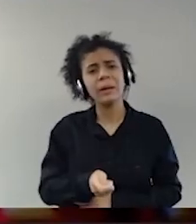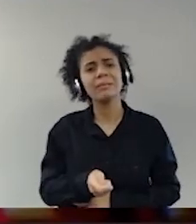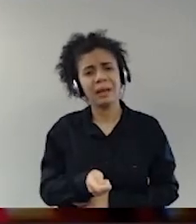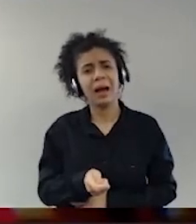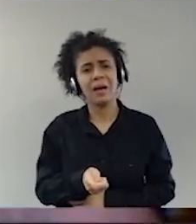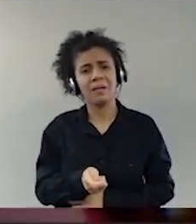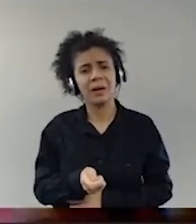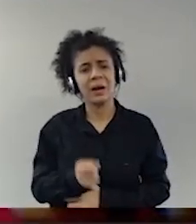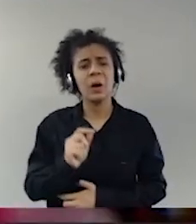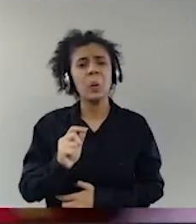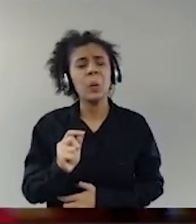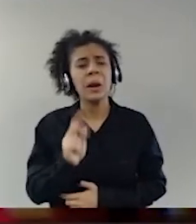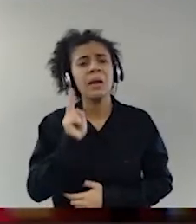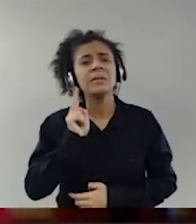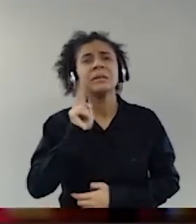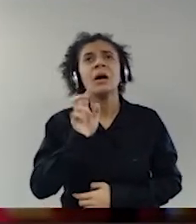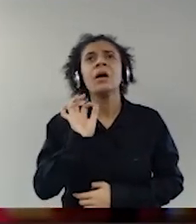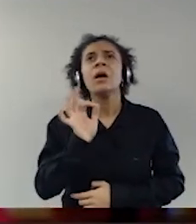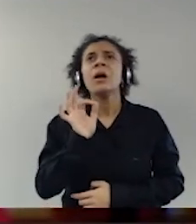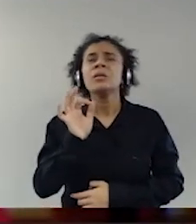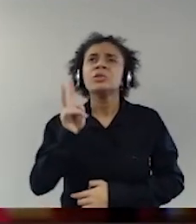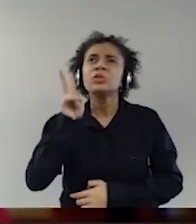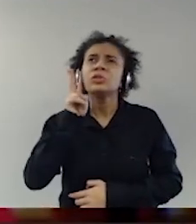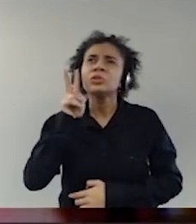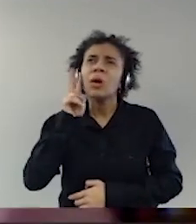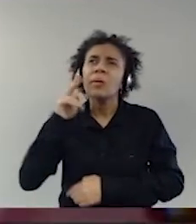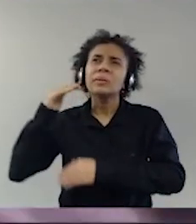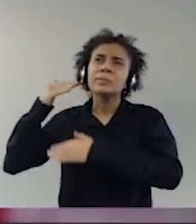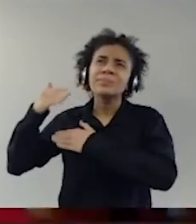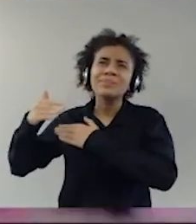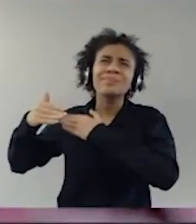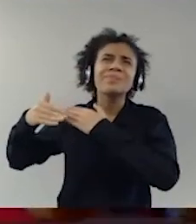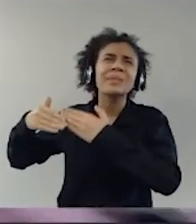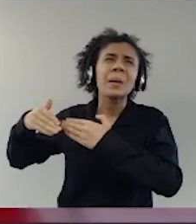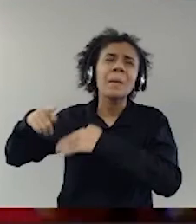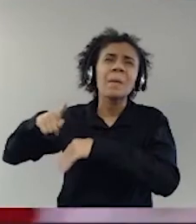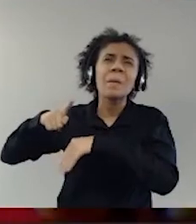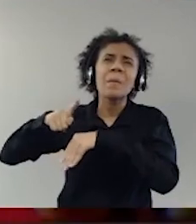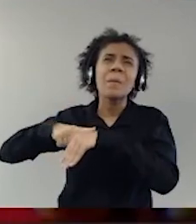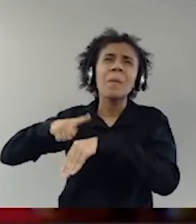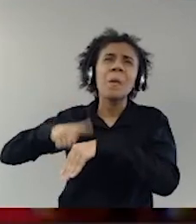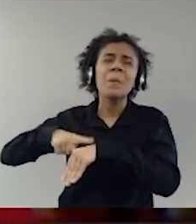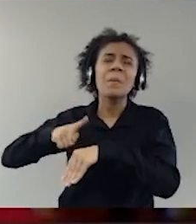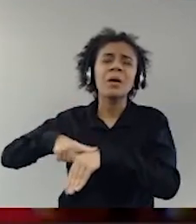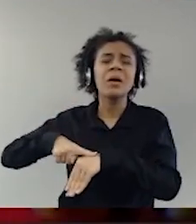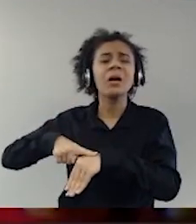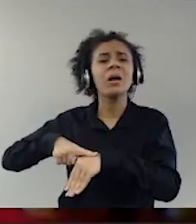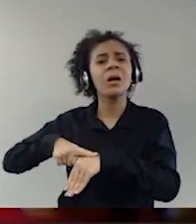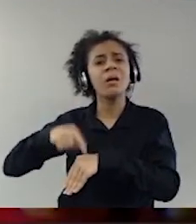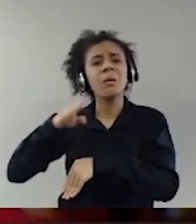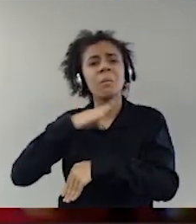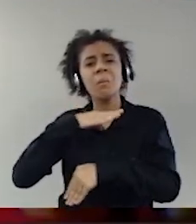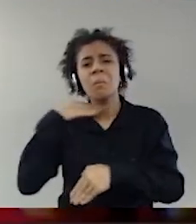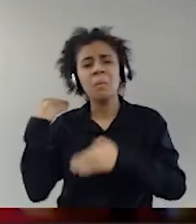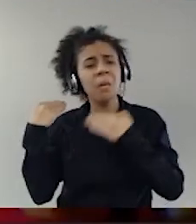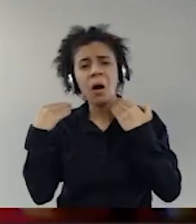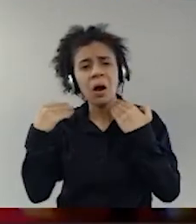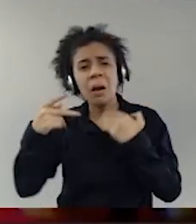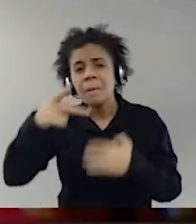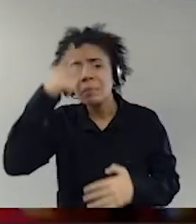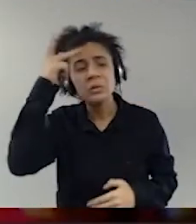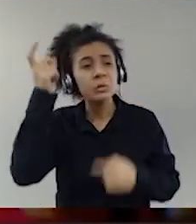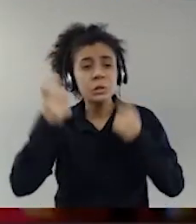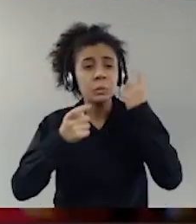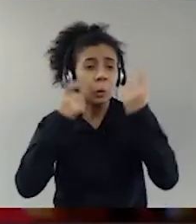sim, determinados momentos da história, que são momentos nos quais as mortes não